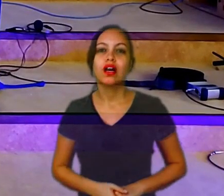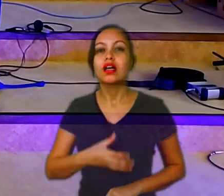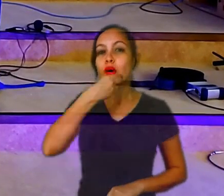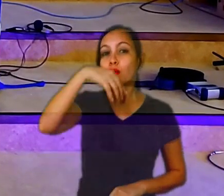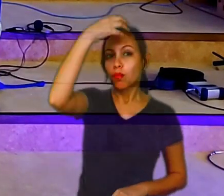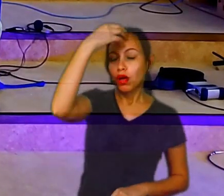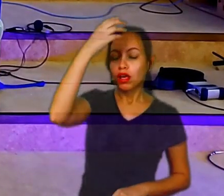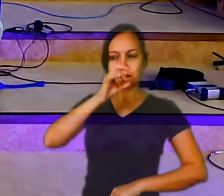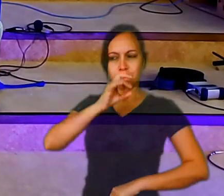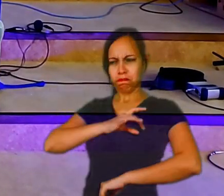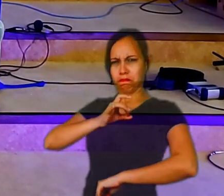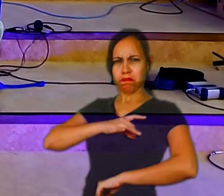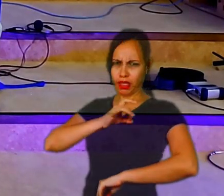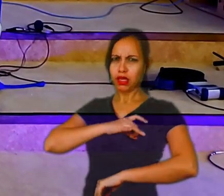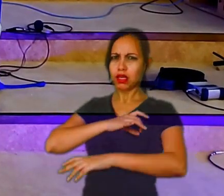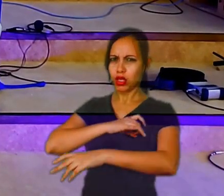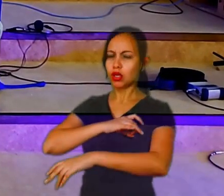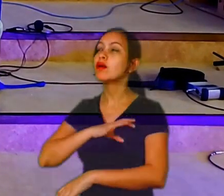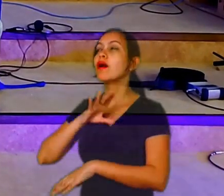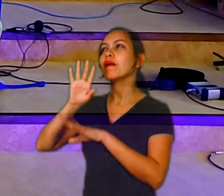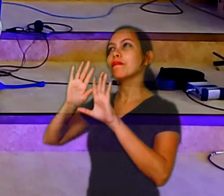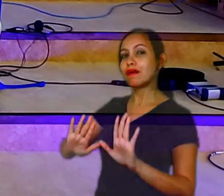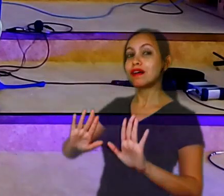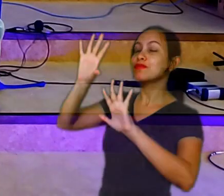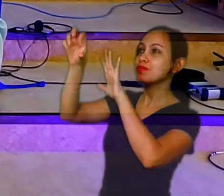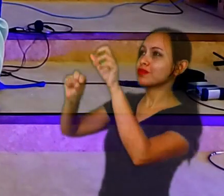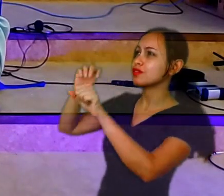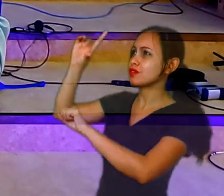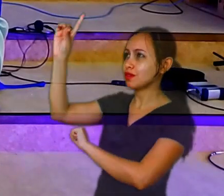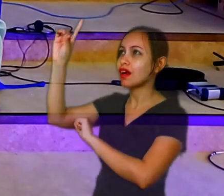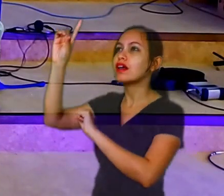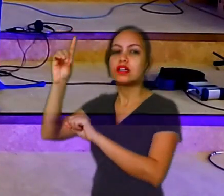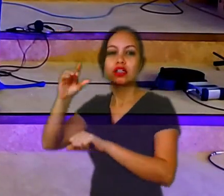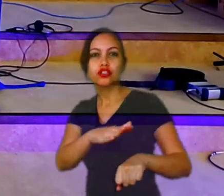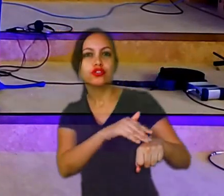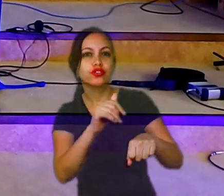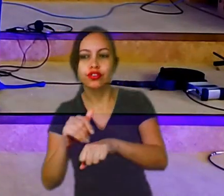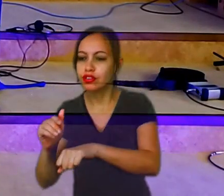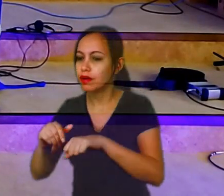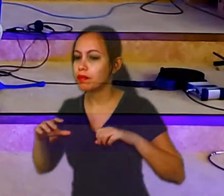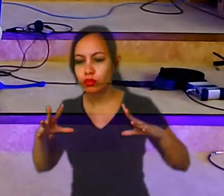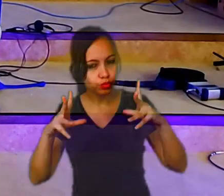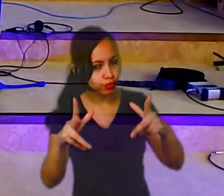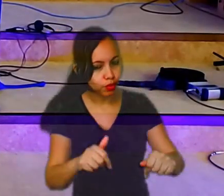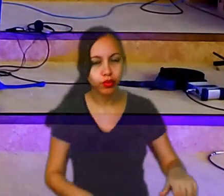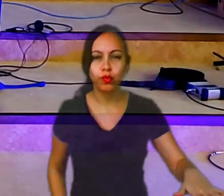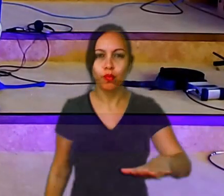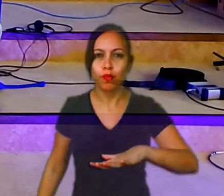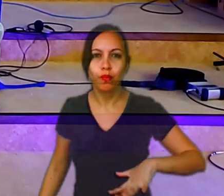teve medo, buscou ao Senhor e convocou toda a